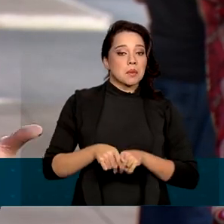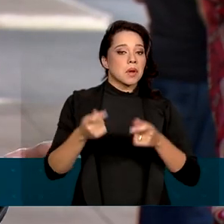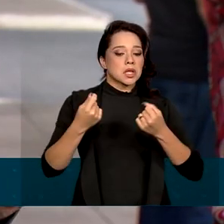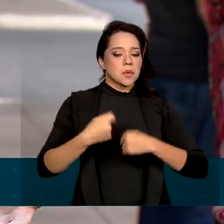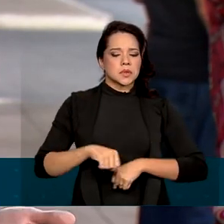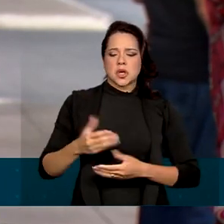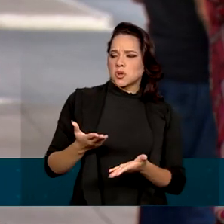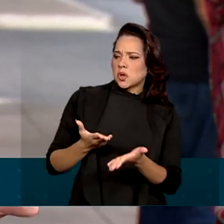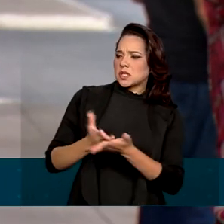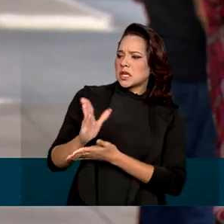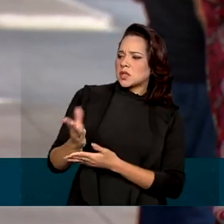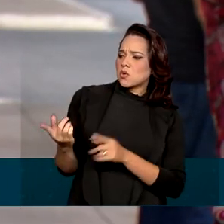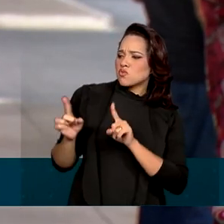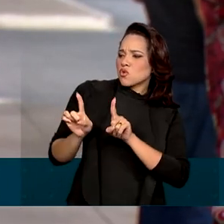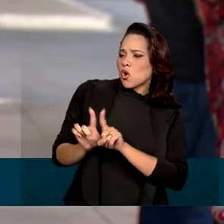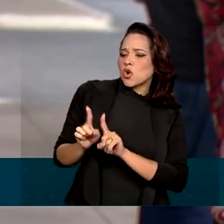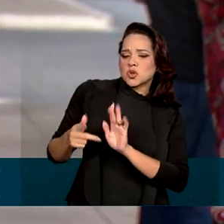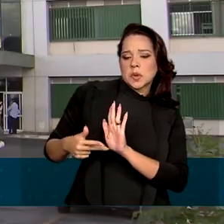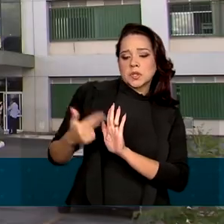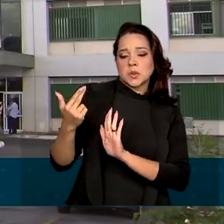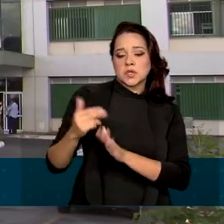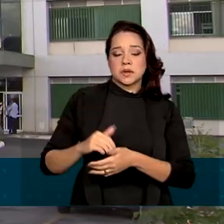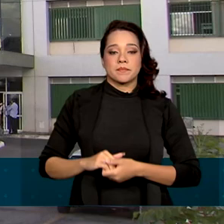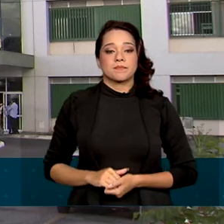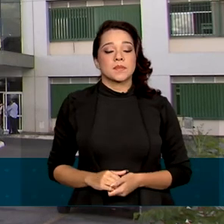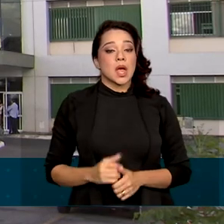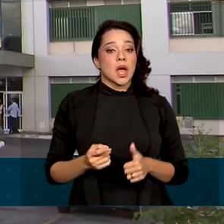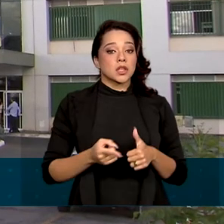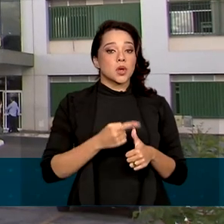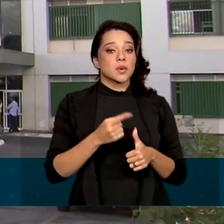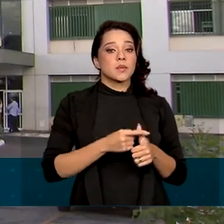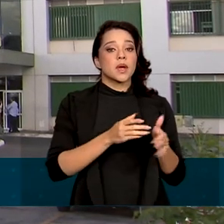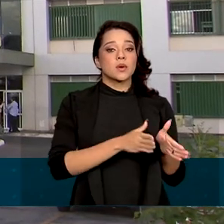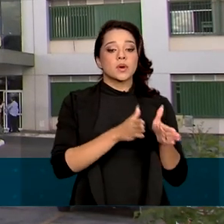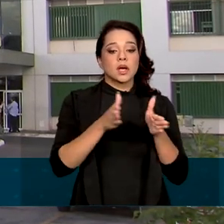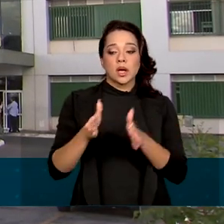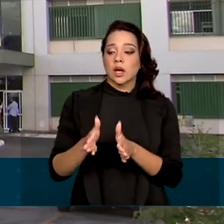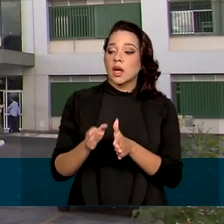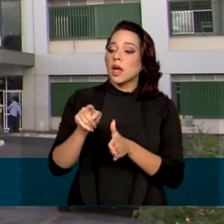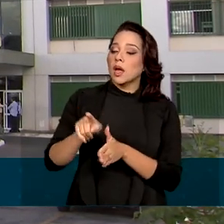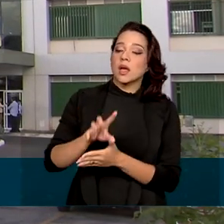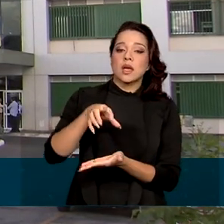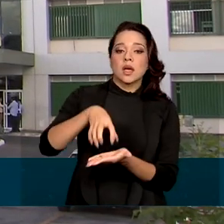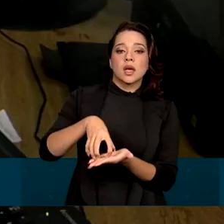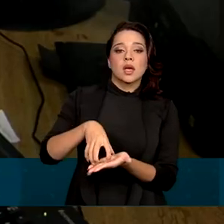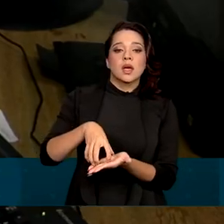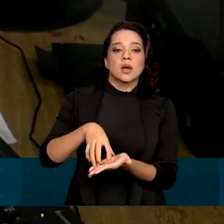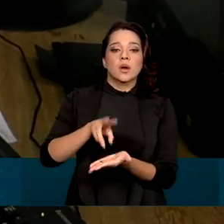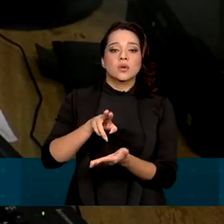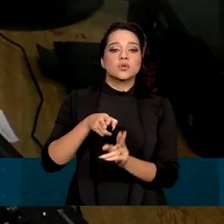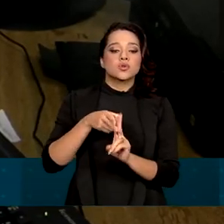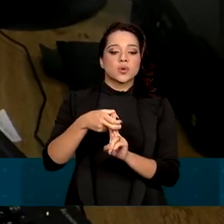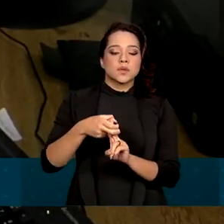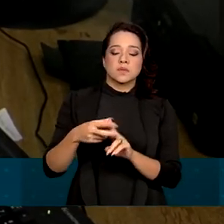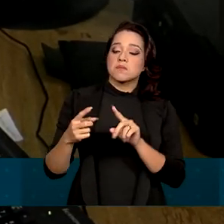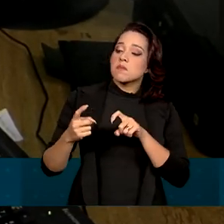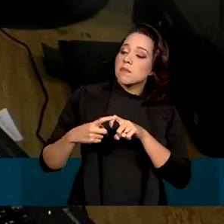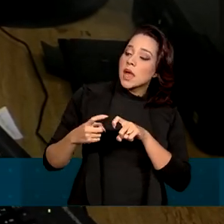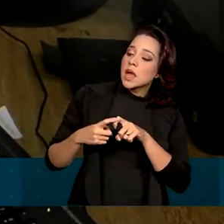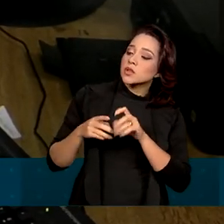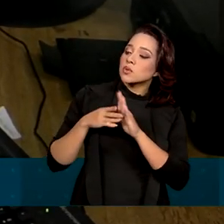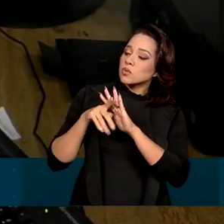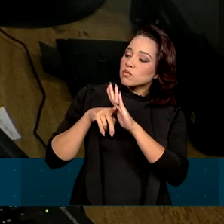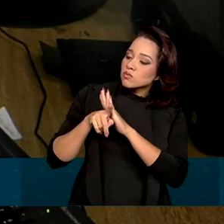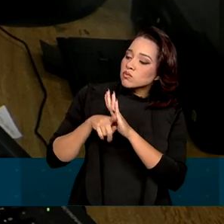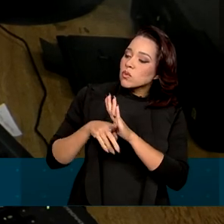a autorização do cônjuge para cirurgia o primeiro passo é irá uma unidade básica de saúde fazer uma consulta pegar